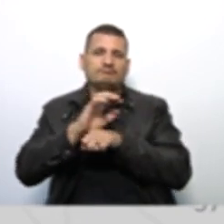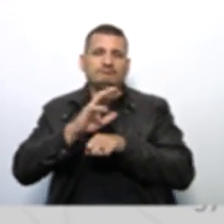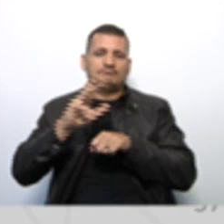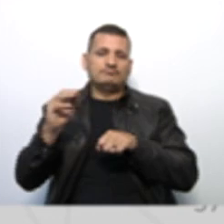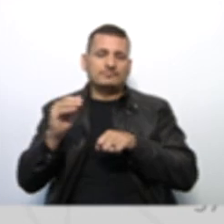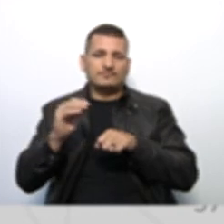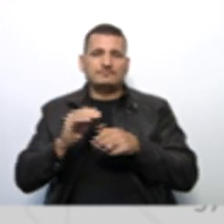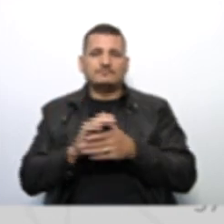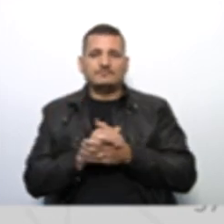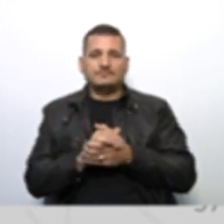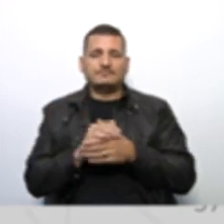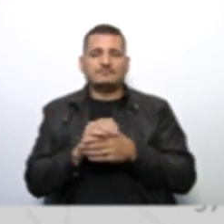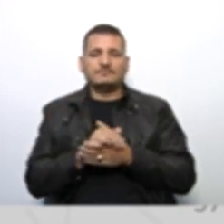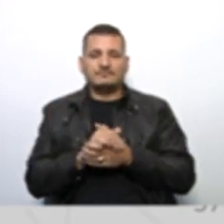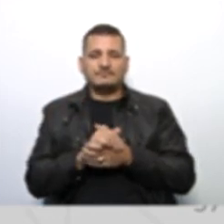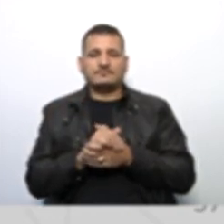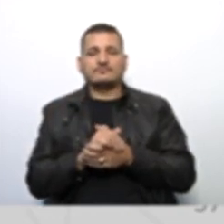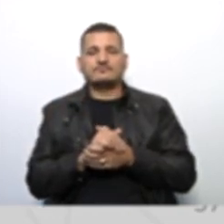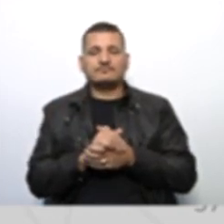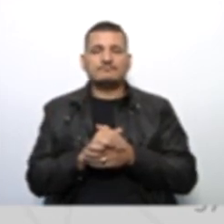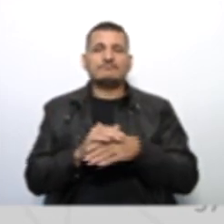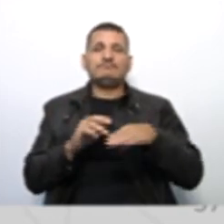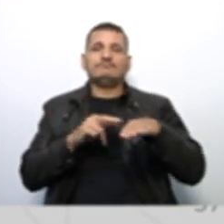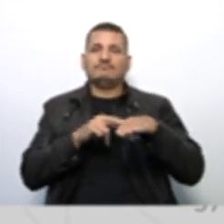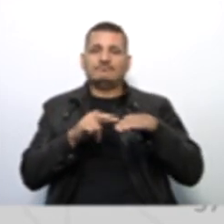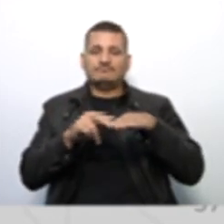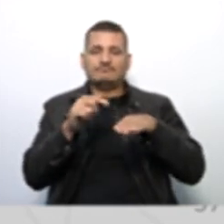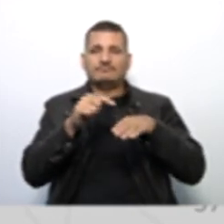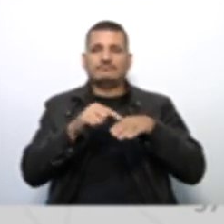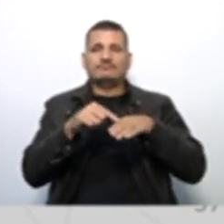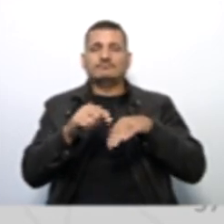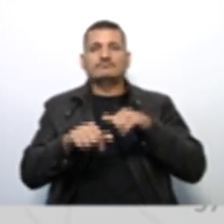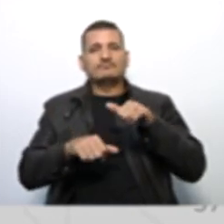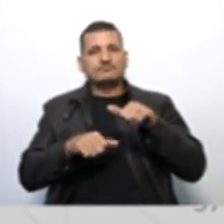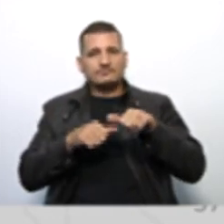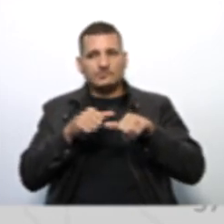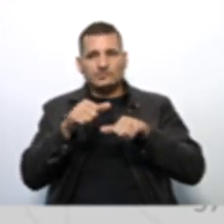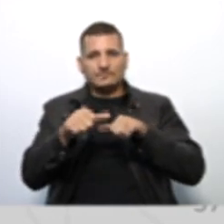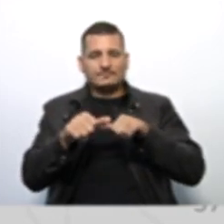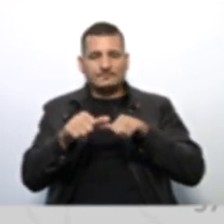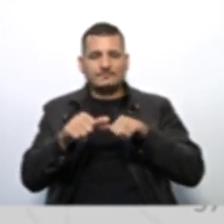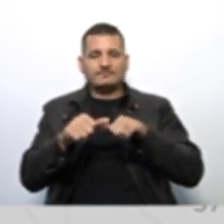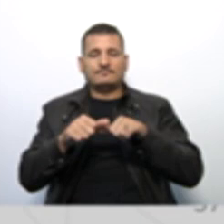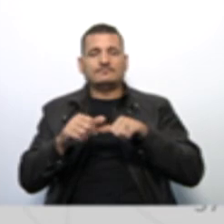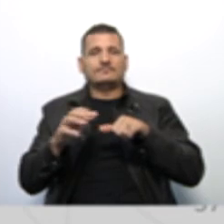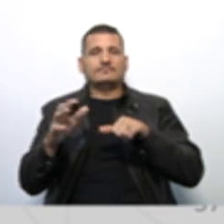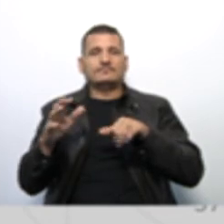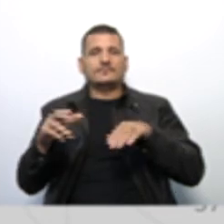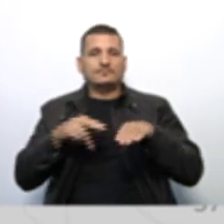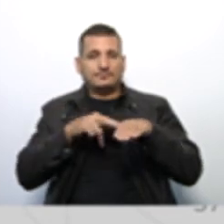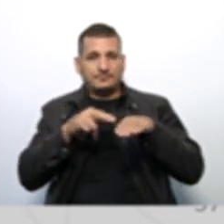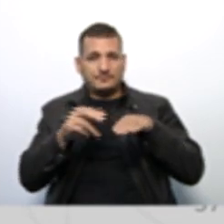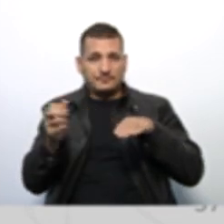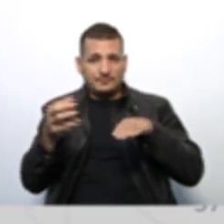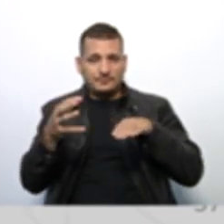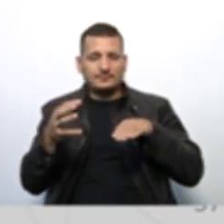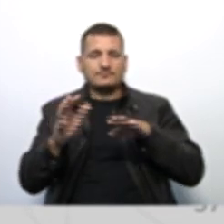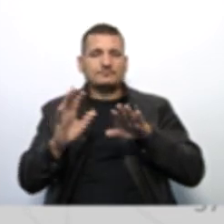ligadas nele. Aí, neste caso, nós devemos trocar o equipamento para que tudo volte a